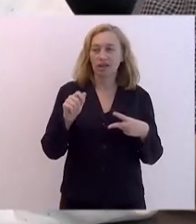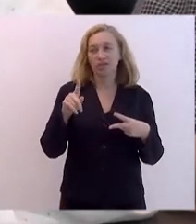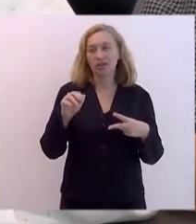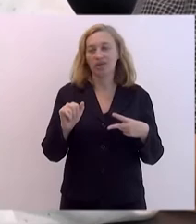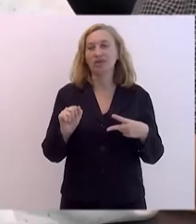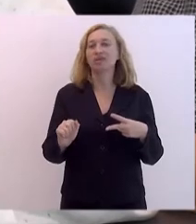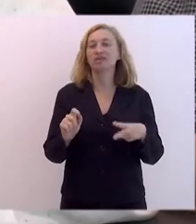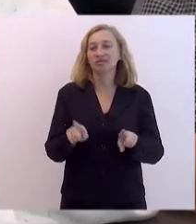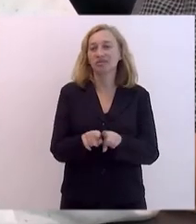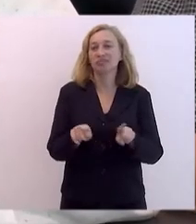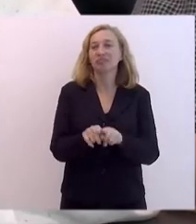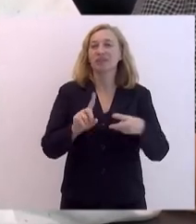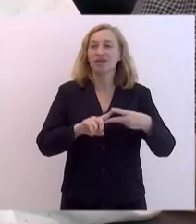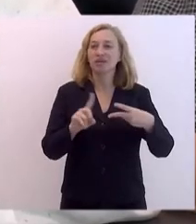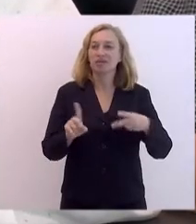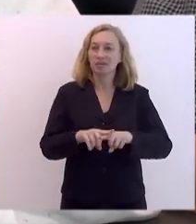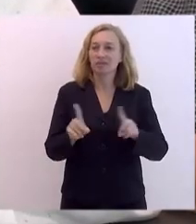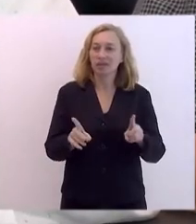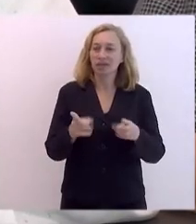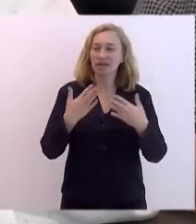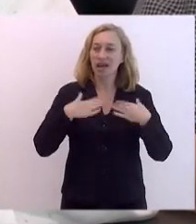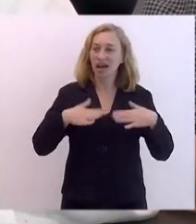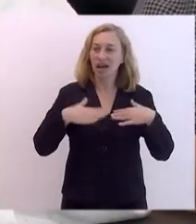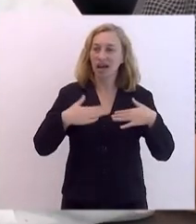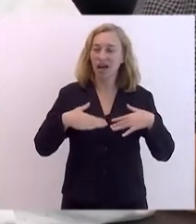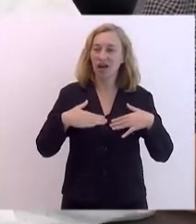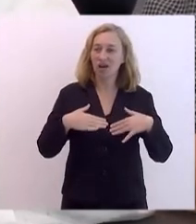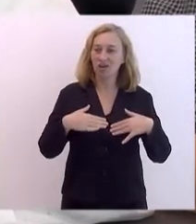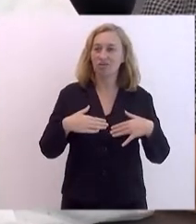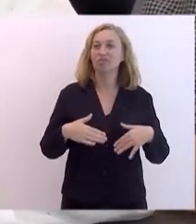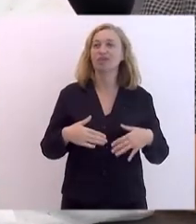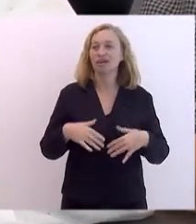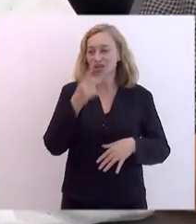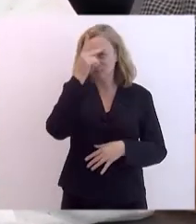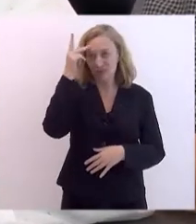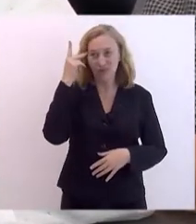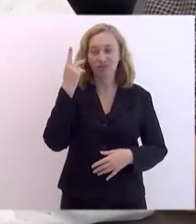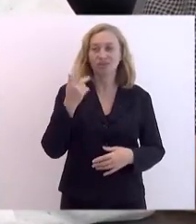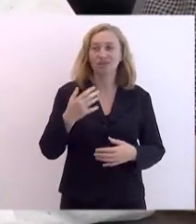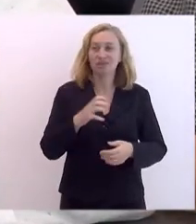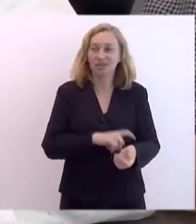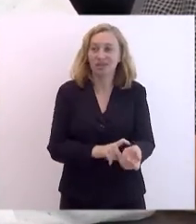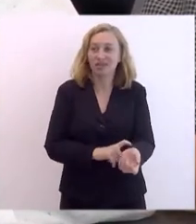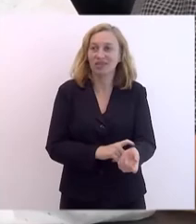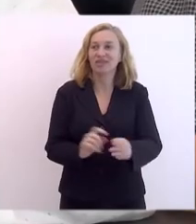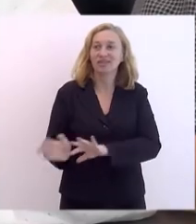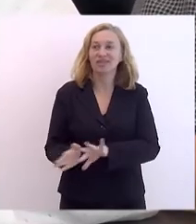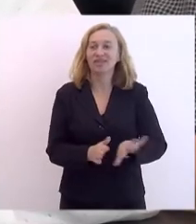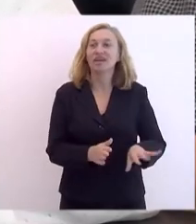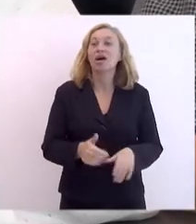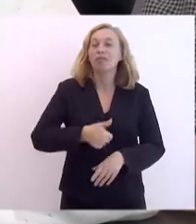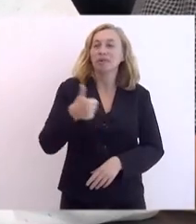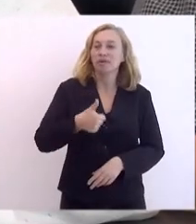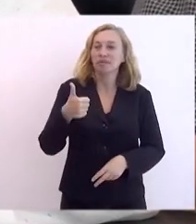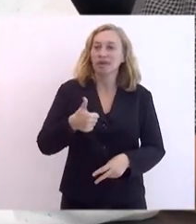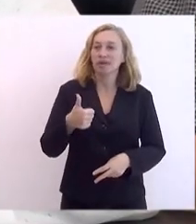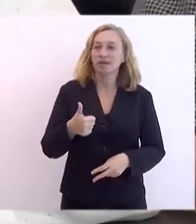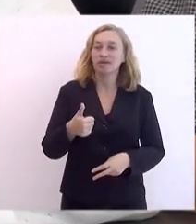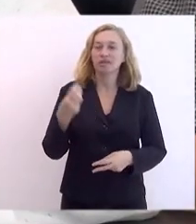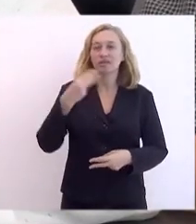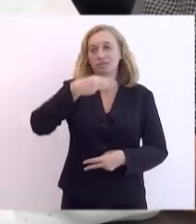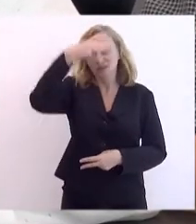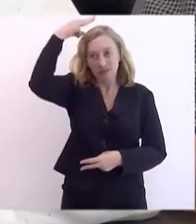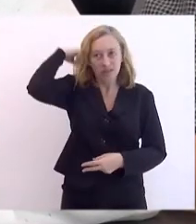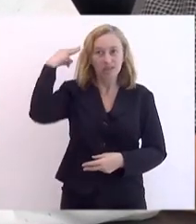também. Mas também sossega os ímpetos mais agressivos. Primeiro, Márcio Pacheco, eu